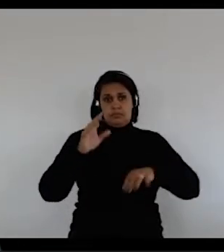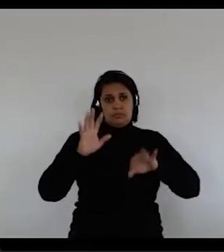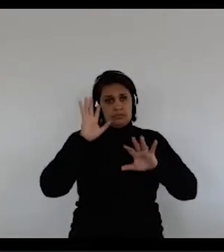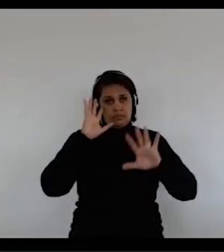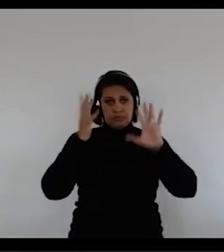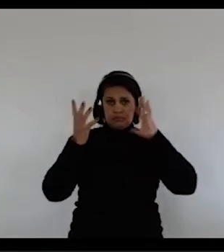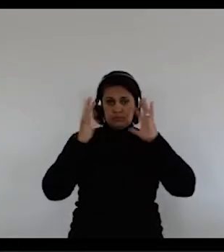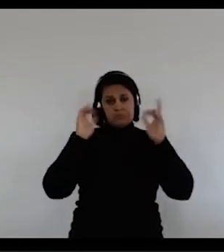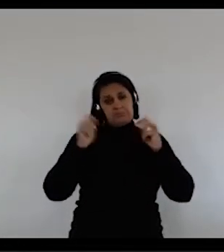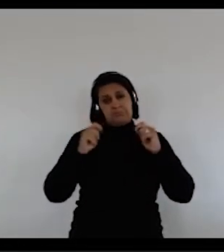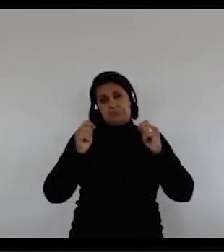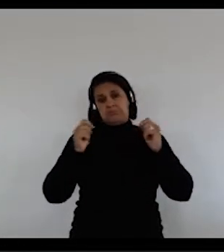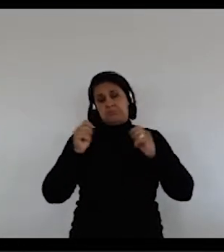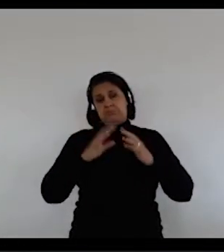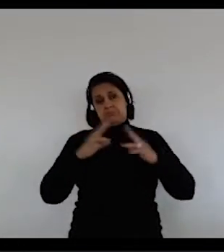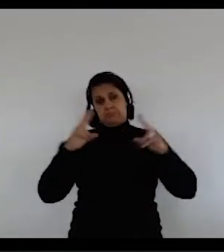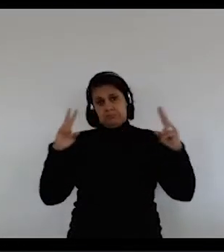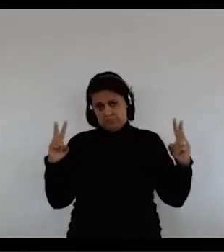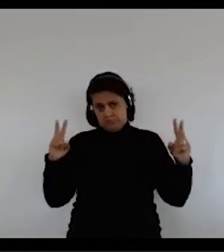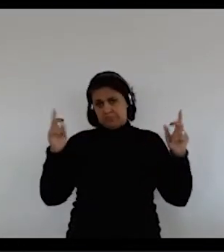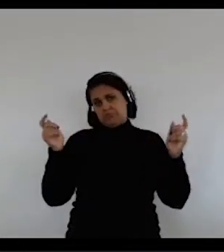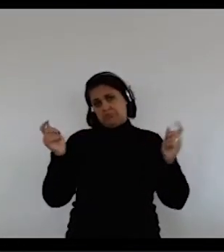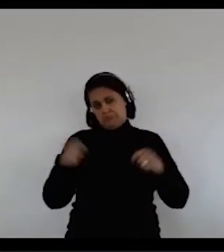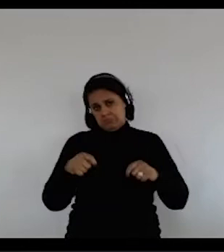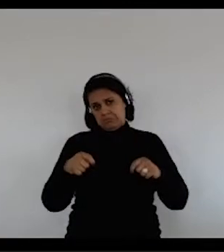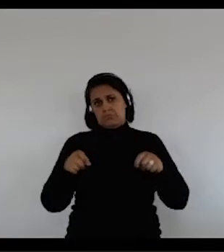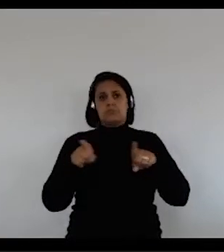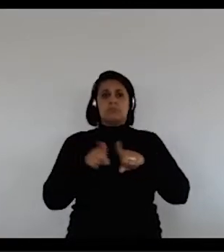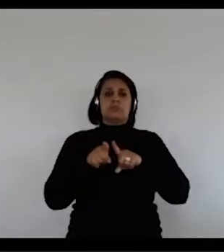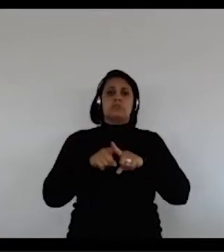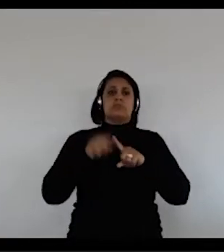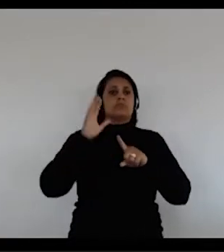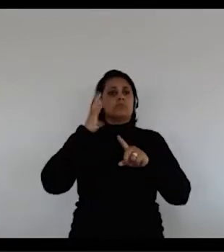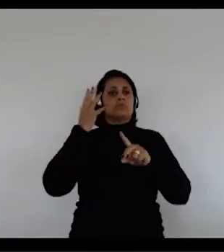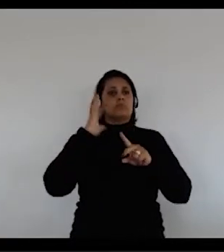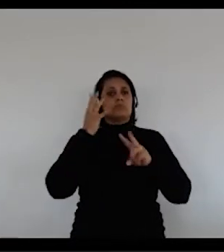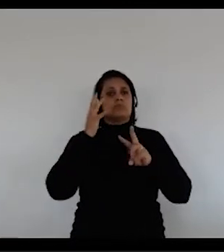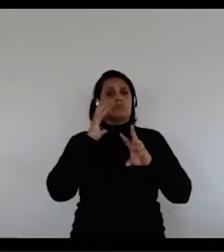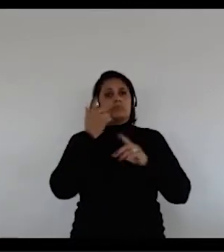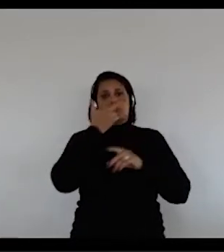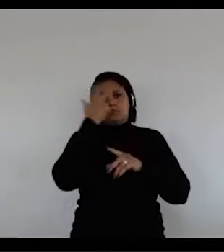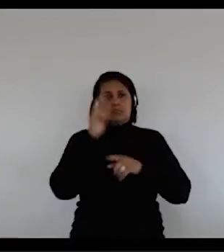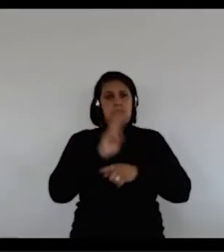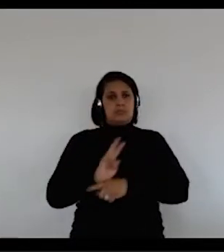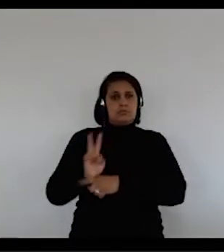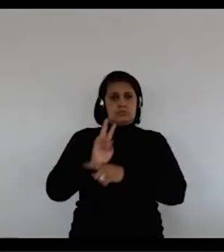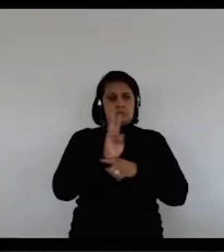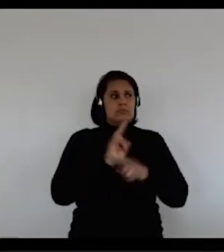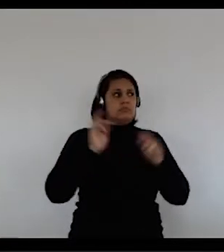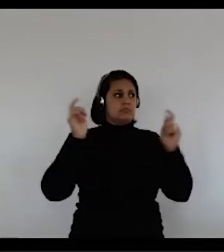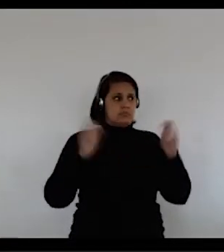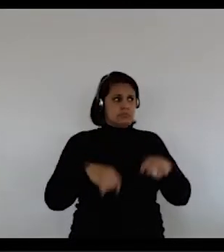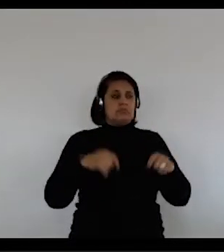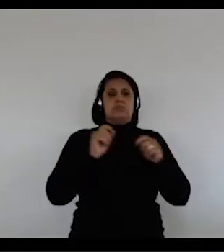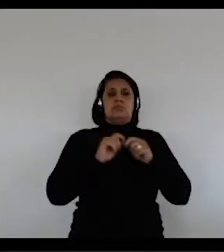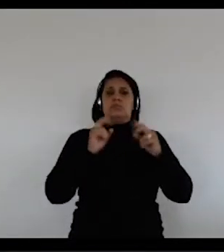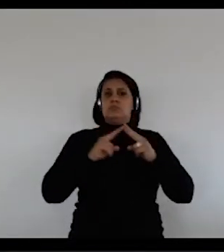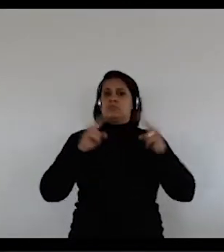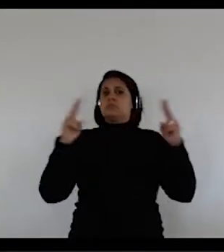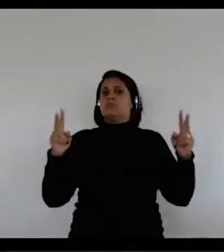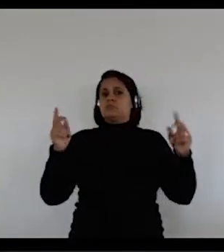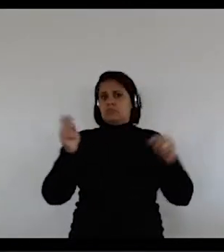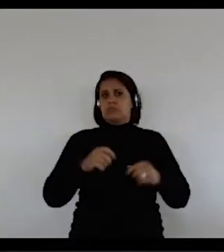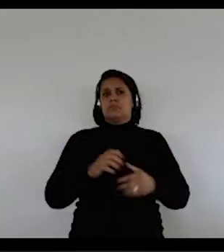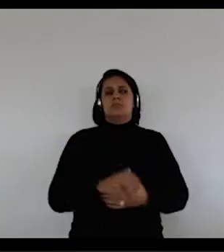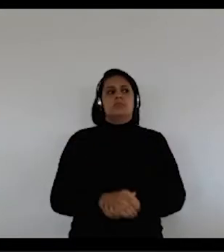presença telemática e as deliberações dos fiscais também são previstas desta maneira.